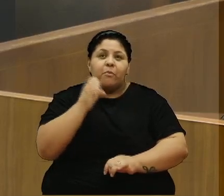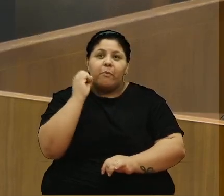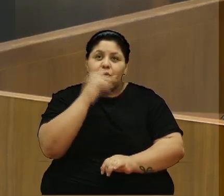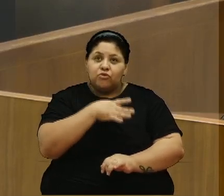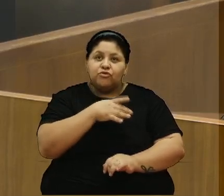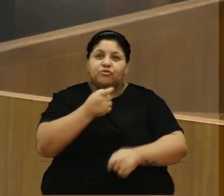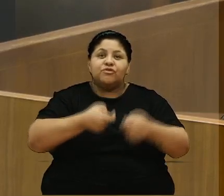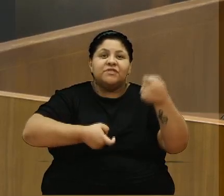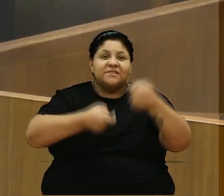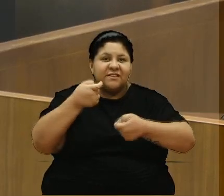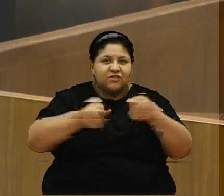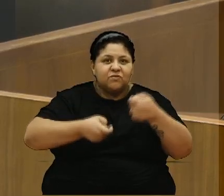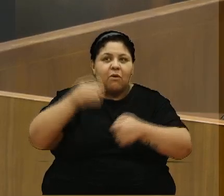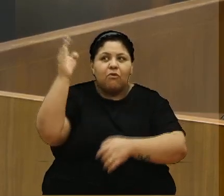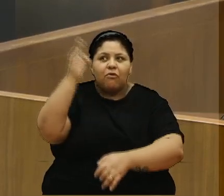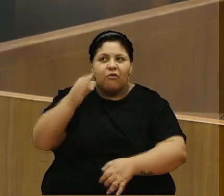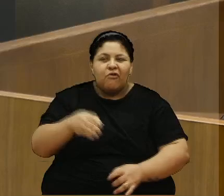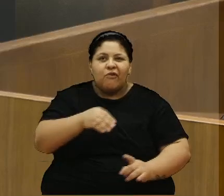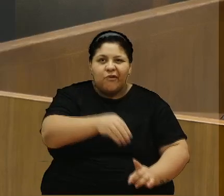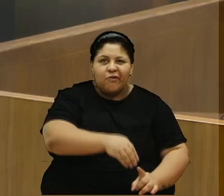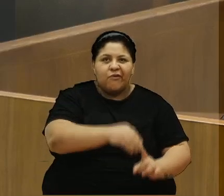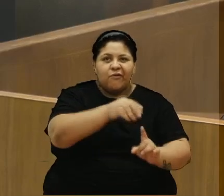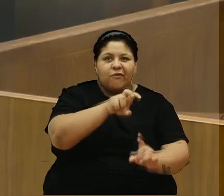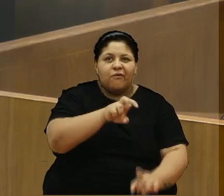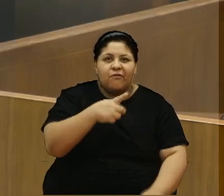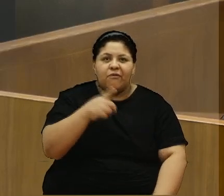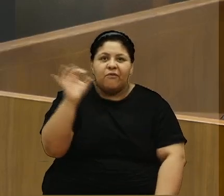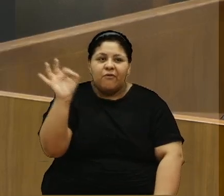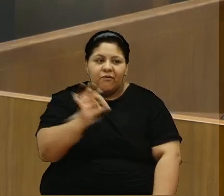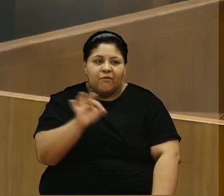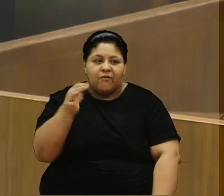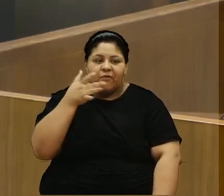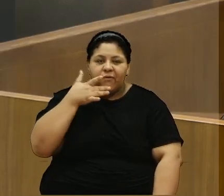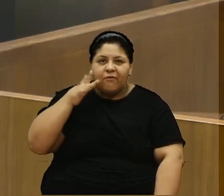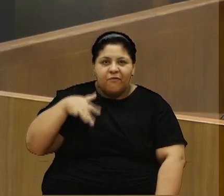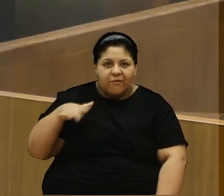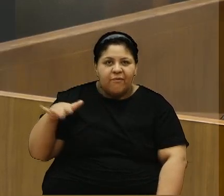país, né? E principalmente 51% das crianças